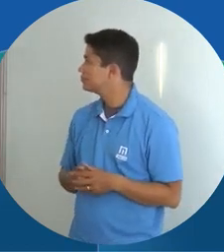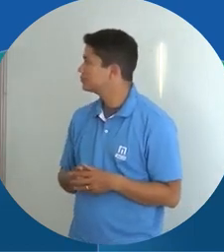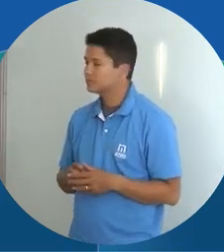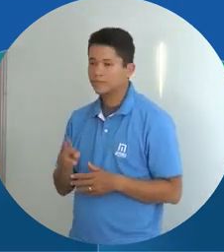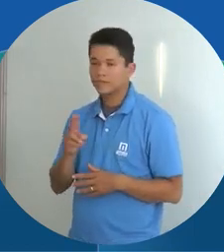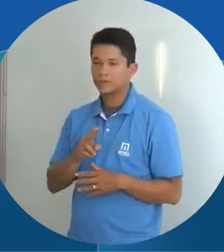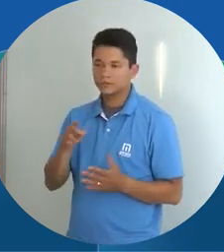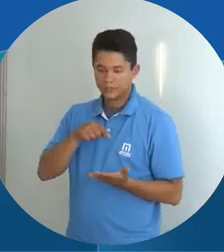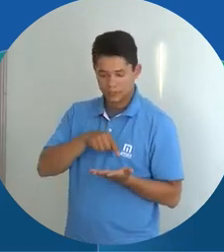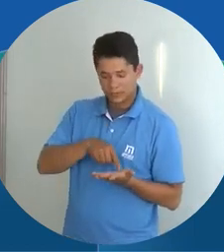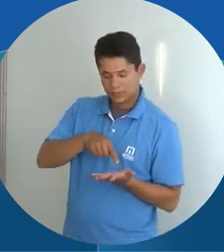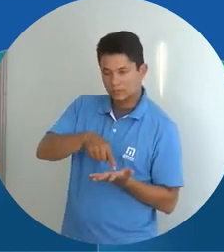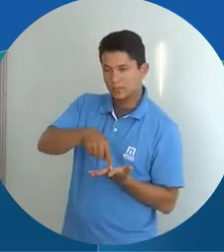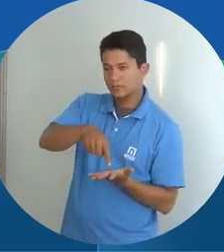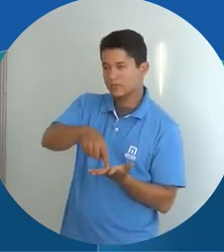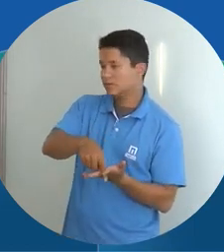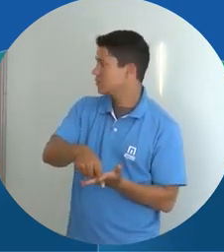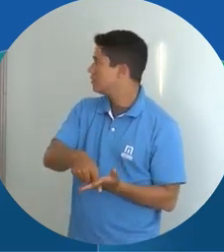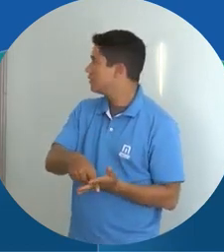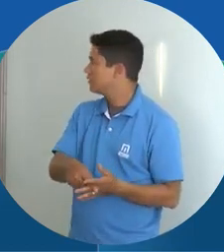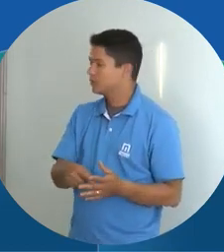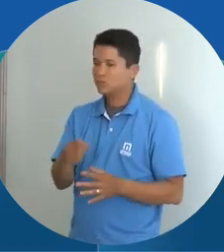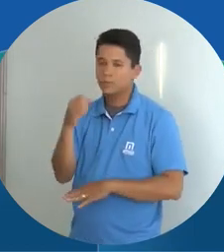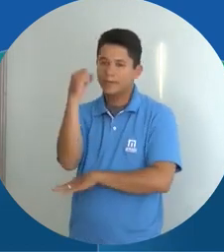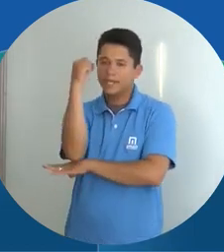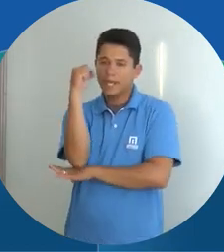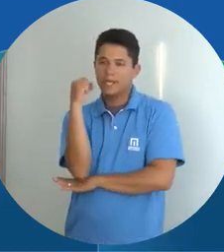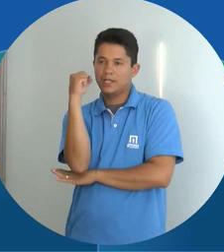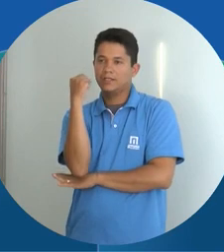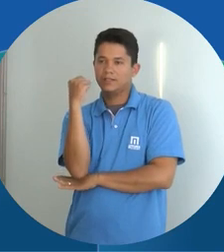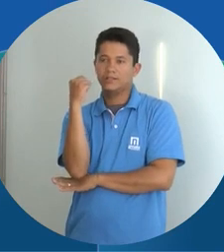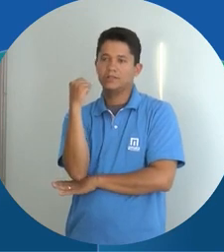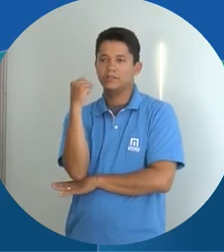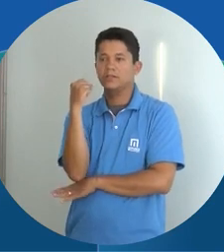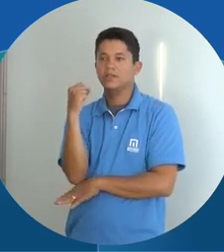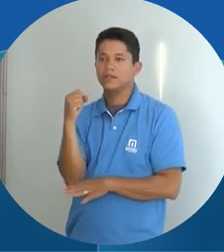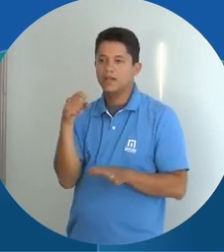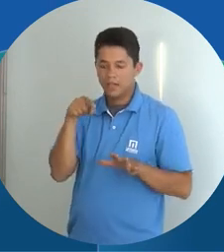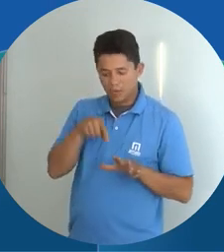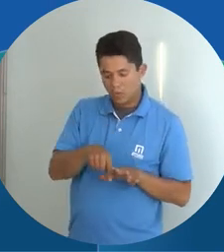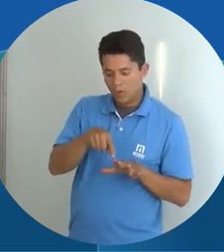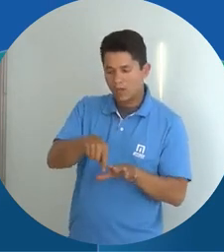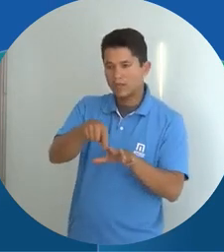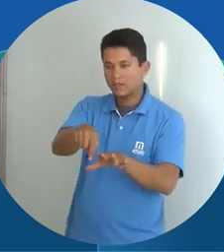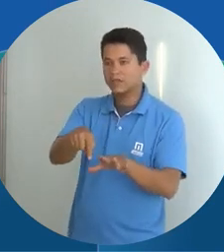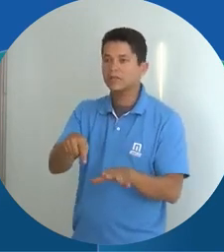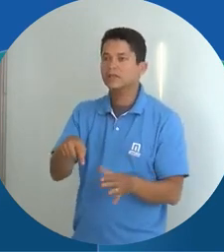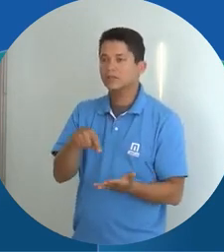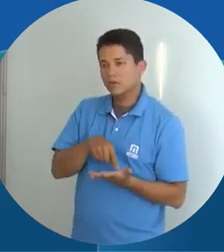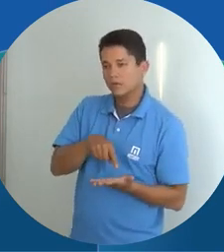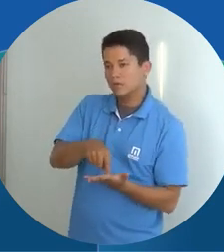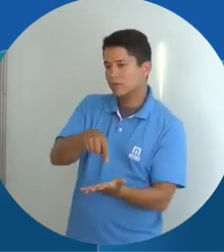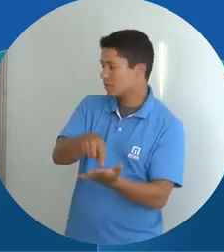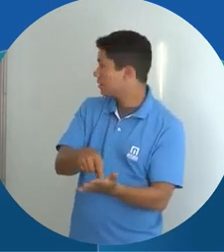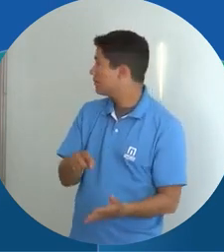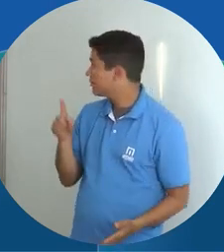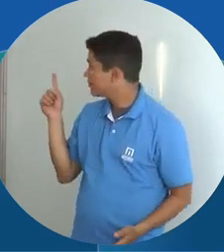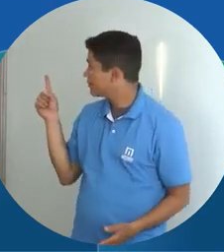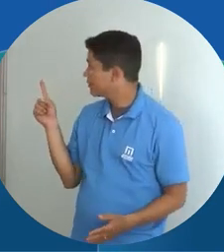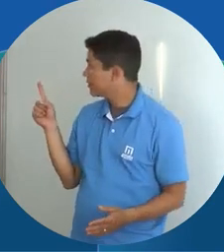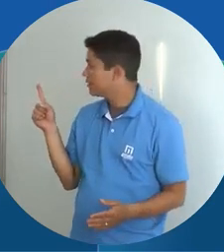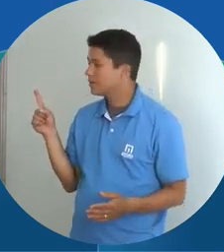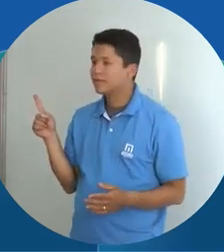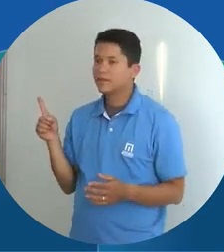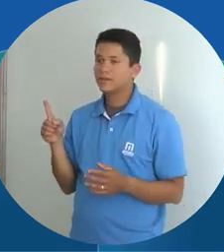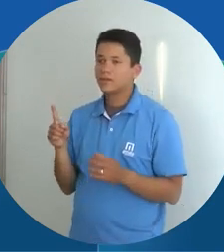usar o entorno do pilar existente para colocar as estacas por dentro do bloco existente. Então, às vezes, o reforço